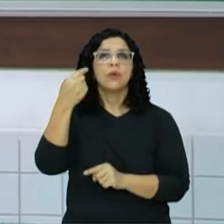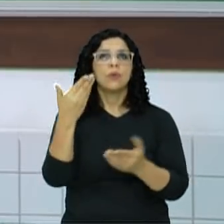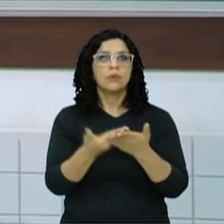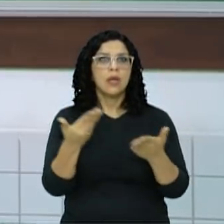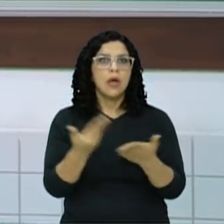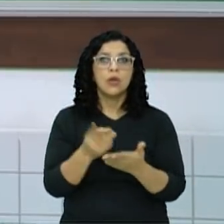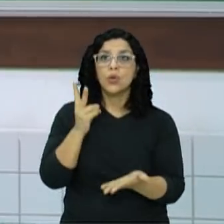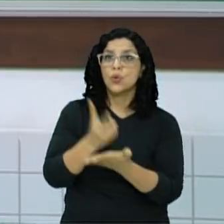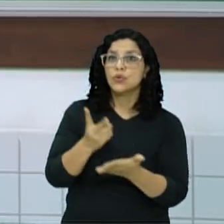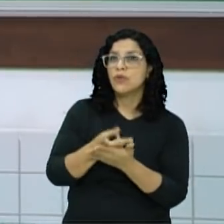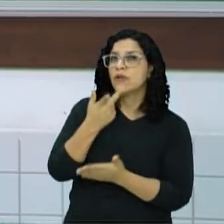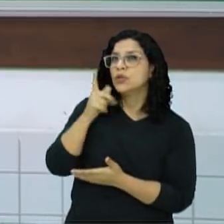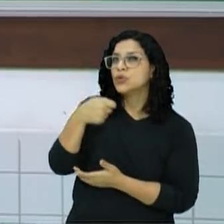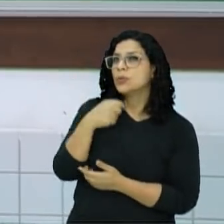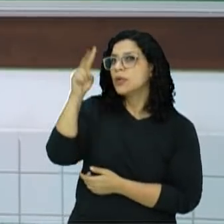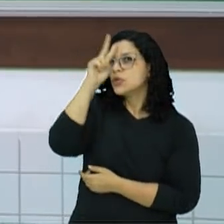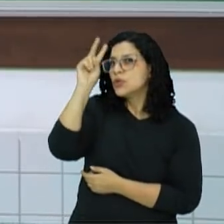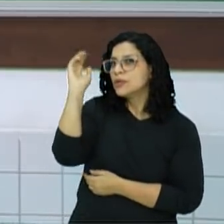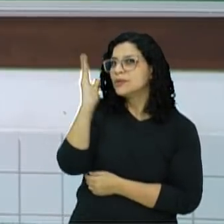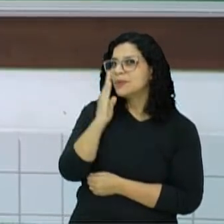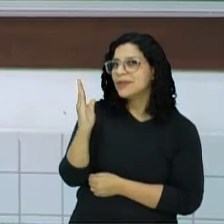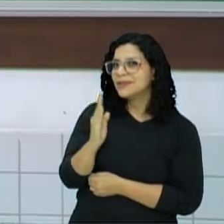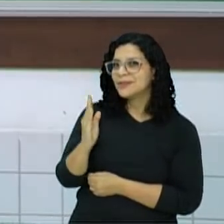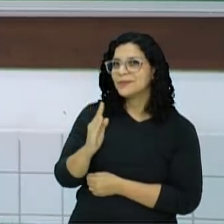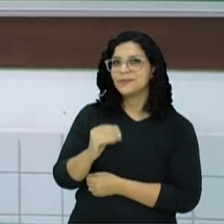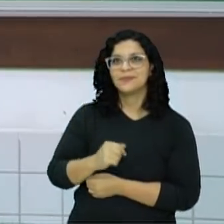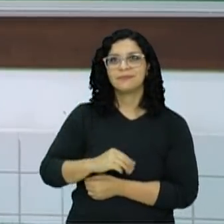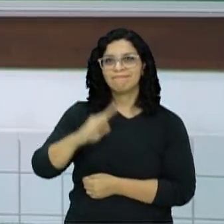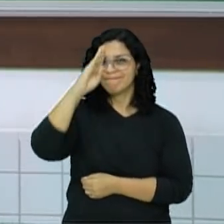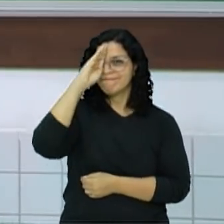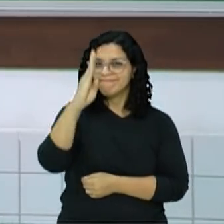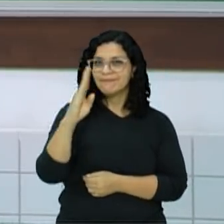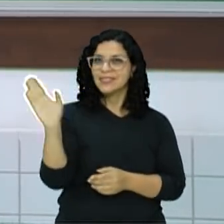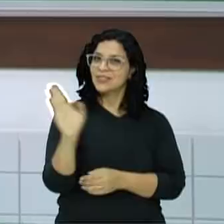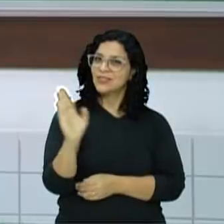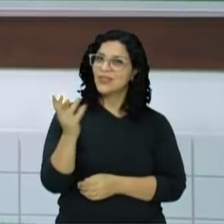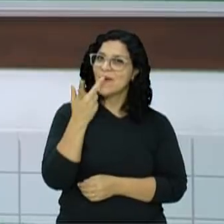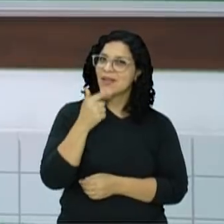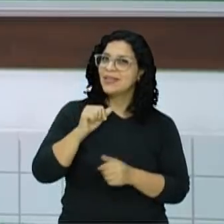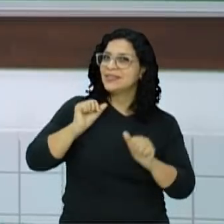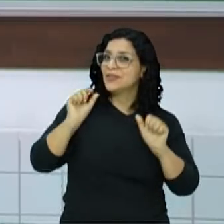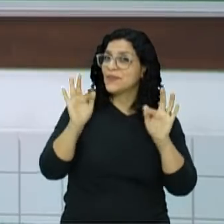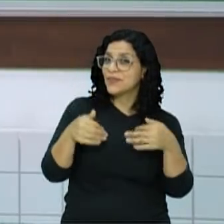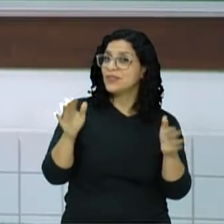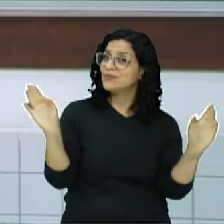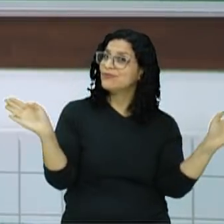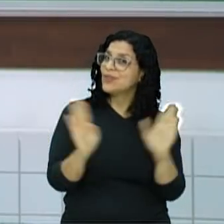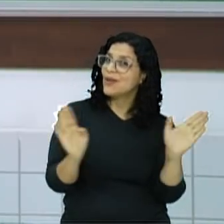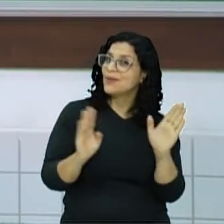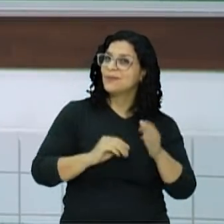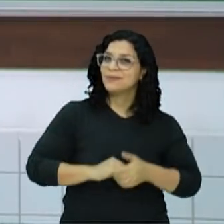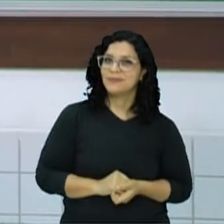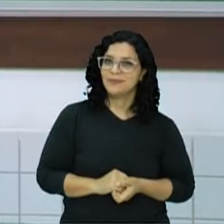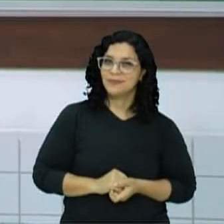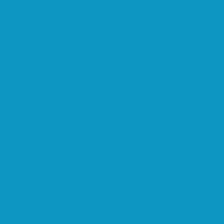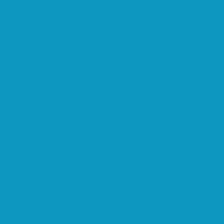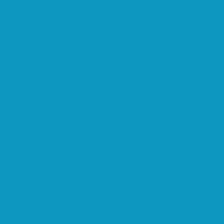aula continuar falando de história do Brasil. É isso, crianças, eu fico por aqui. Tchau!